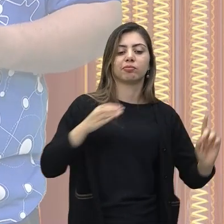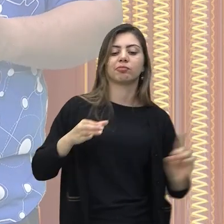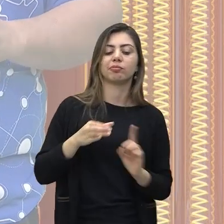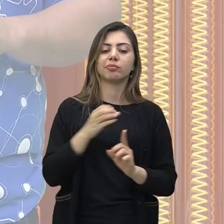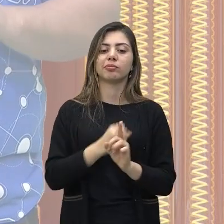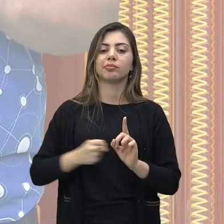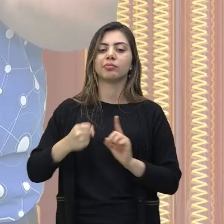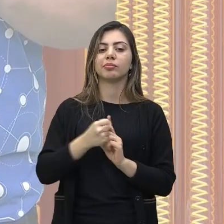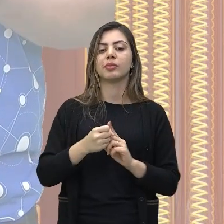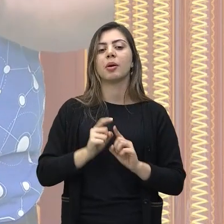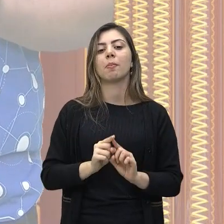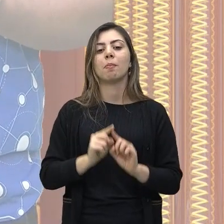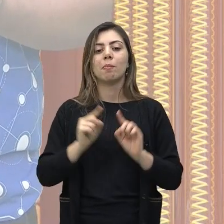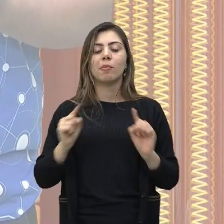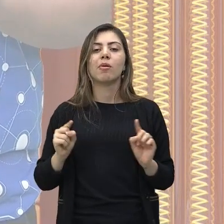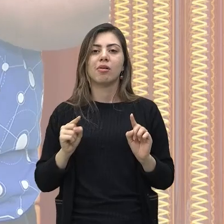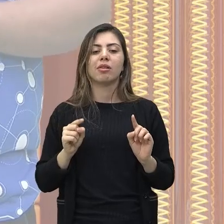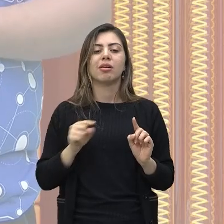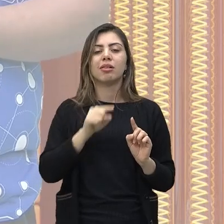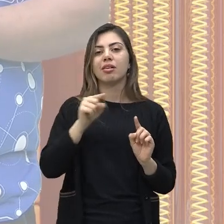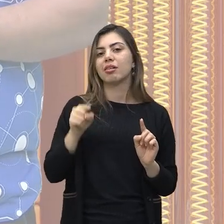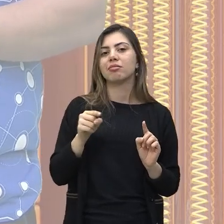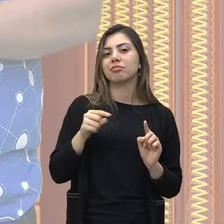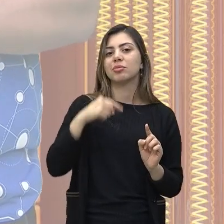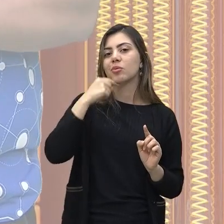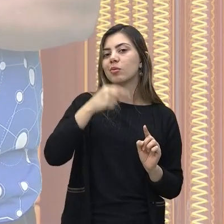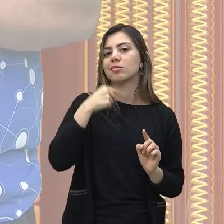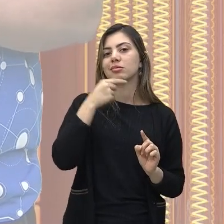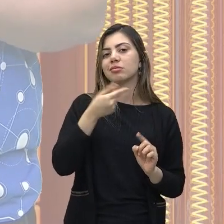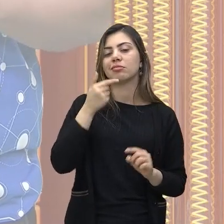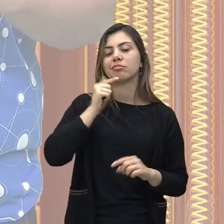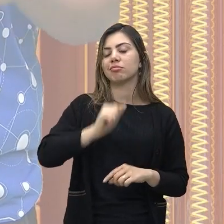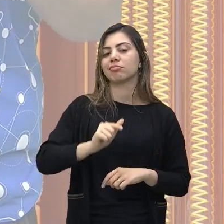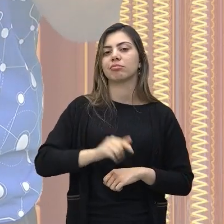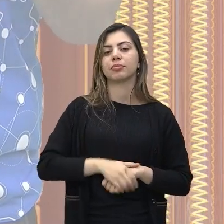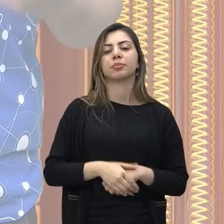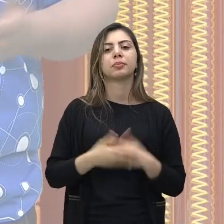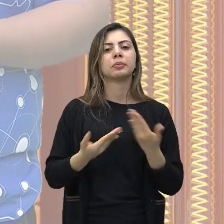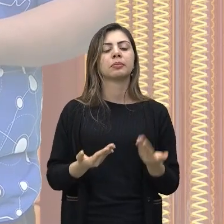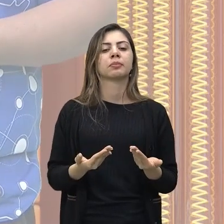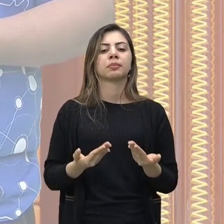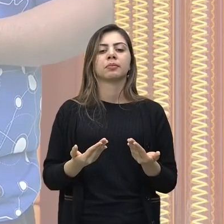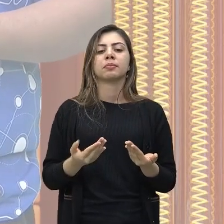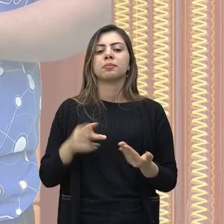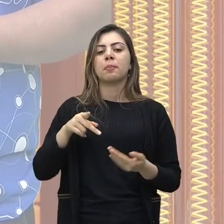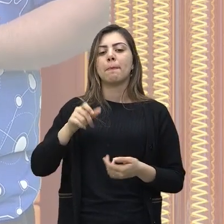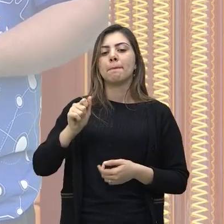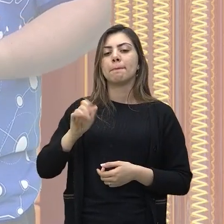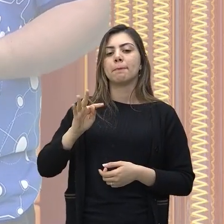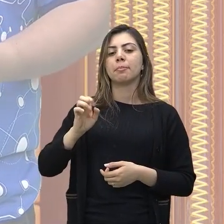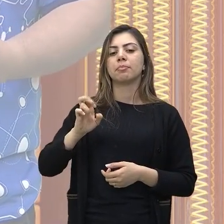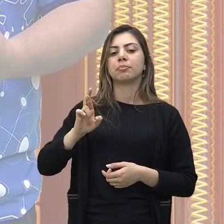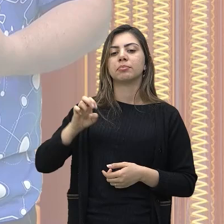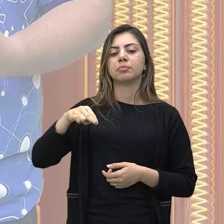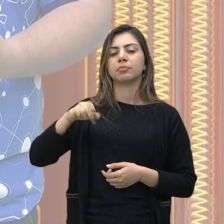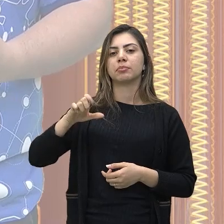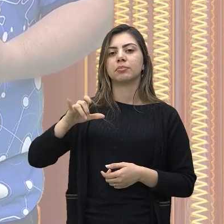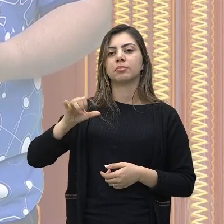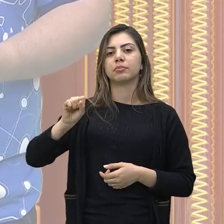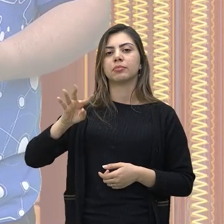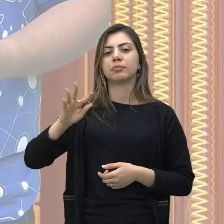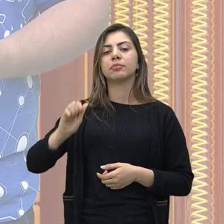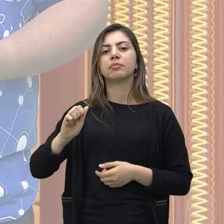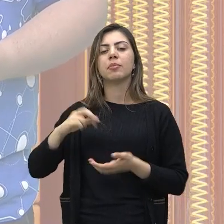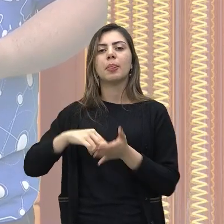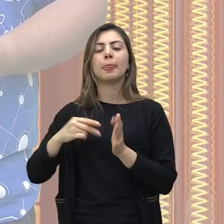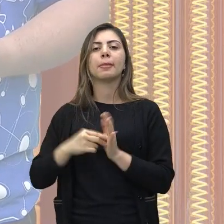de forma paternalista e coercitiva. O que é ser paternalista? É você agir como autoridade, como se você fosse